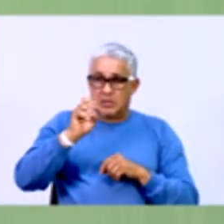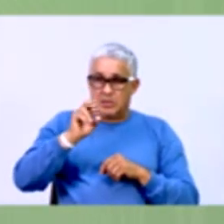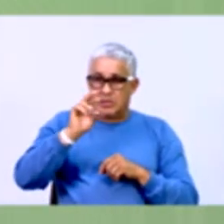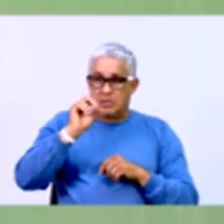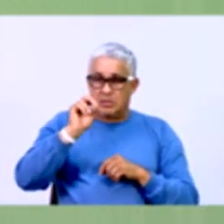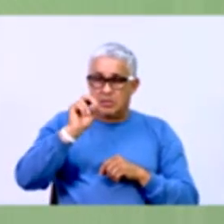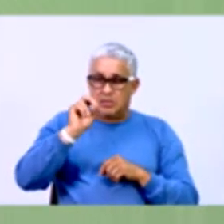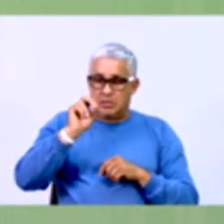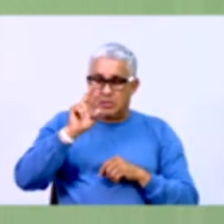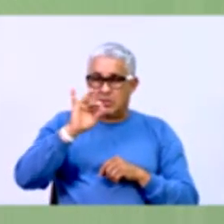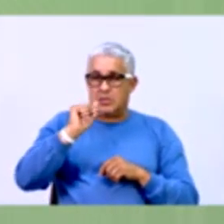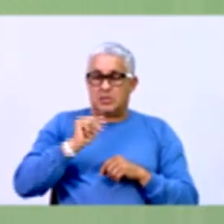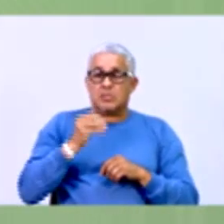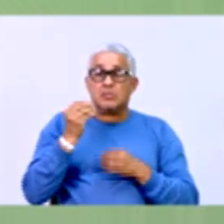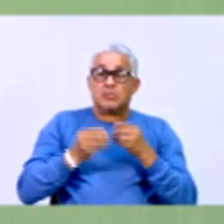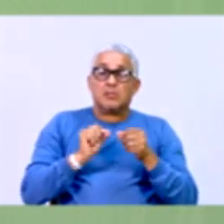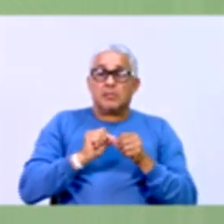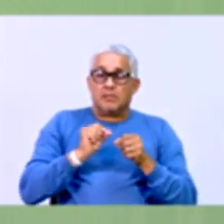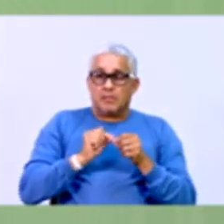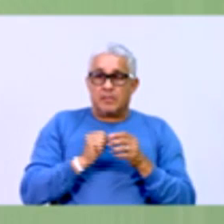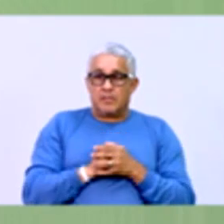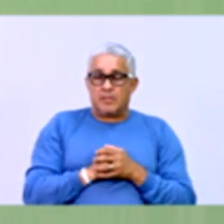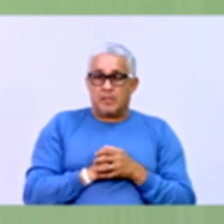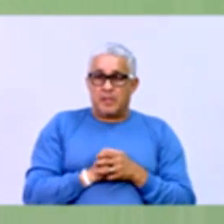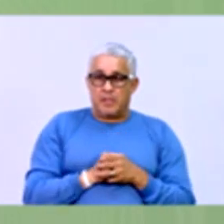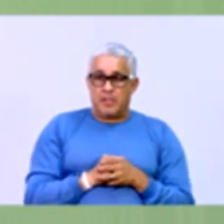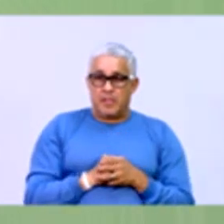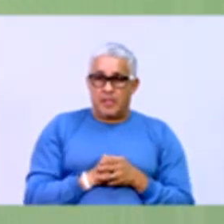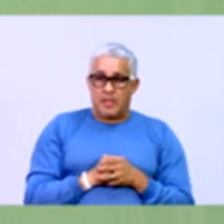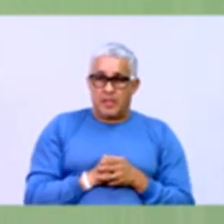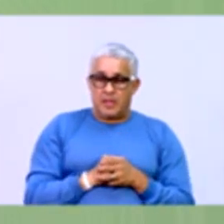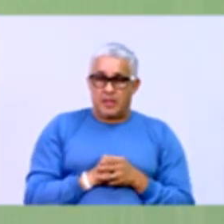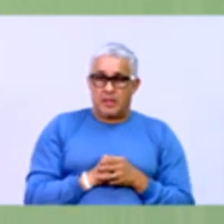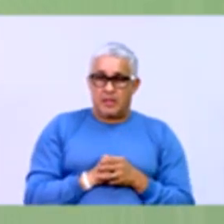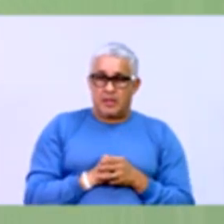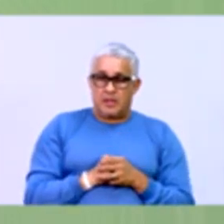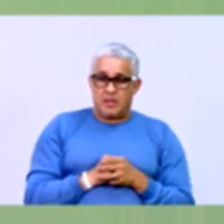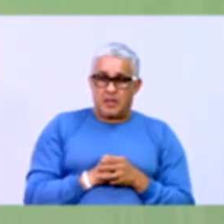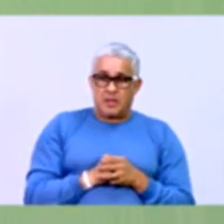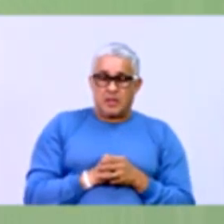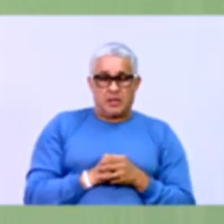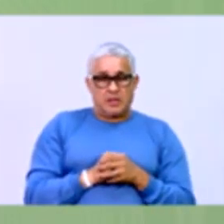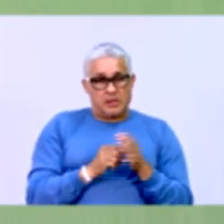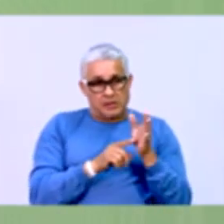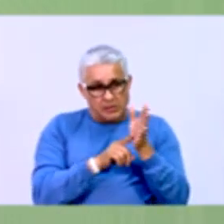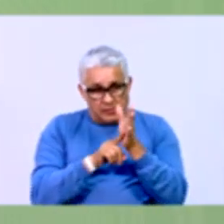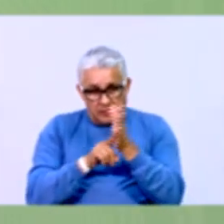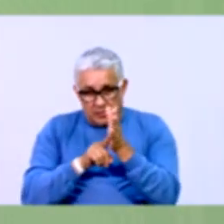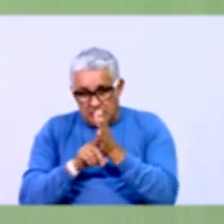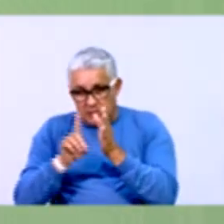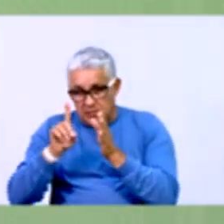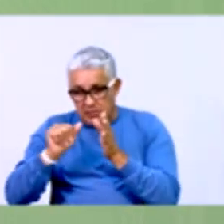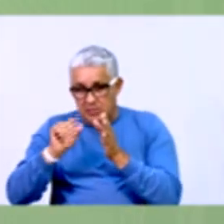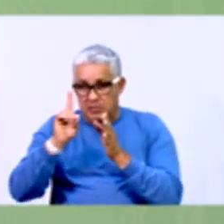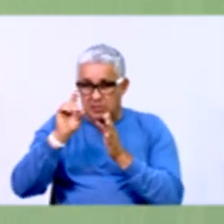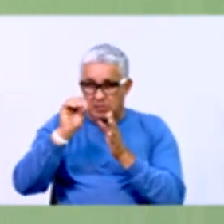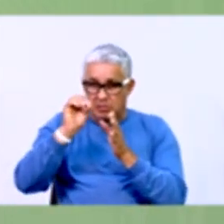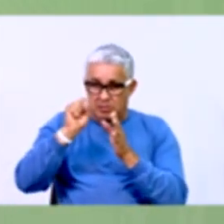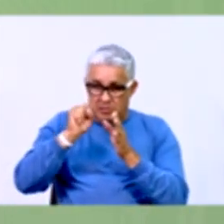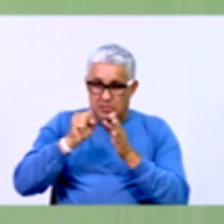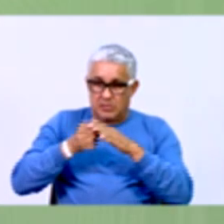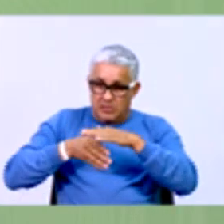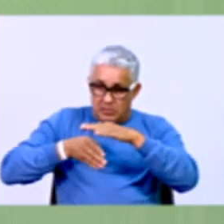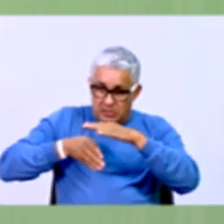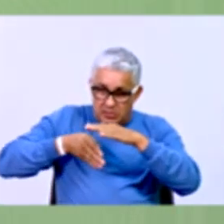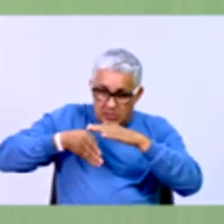feita? Era feita por meio de análise dos dados que entravam e saíam da